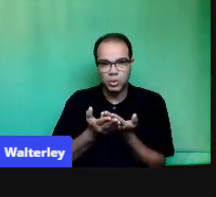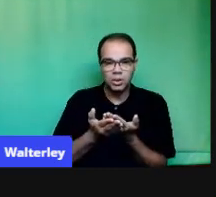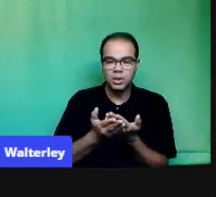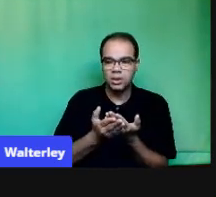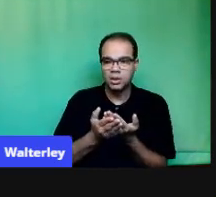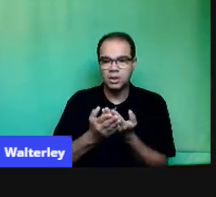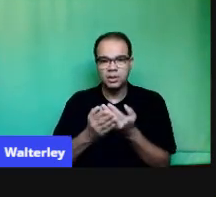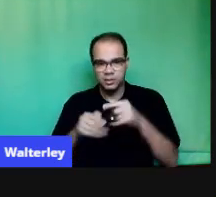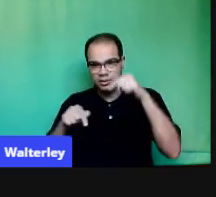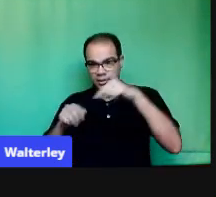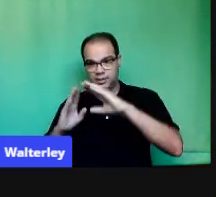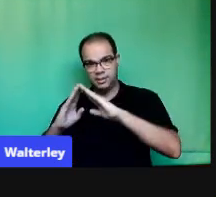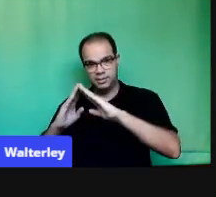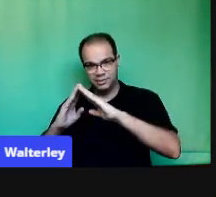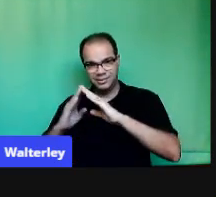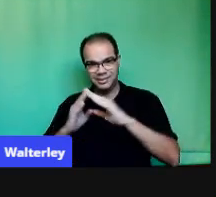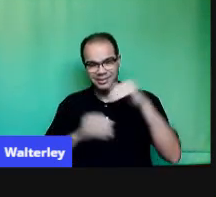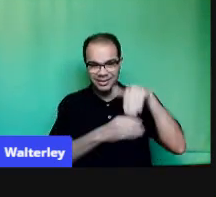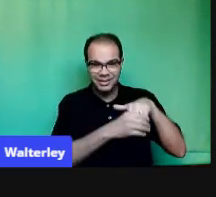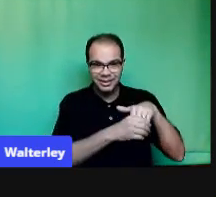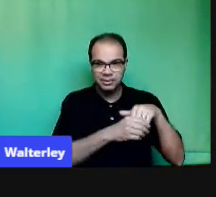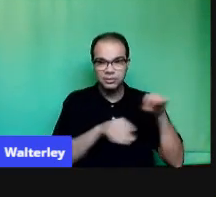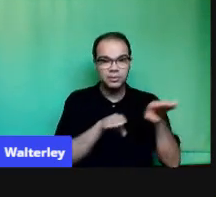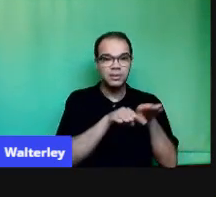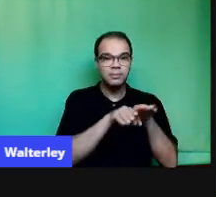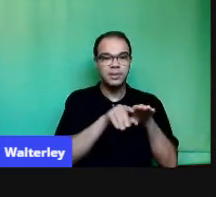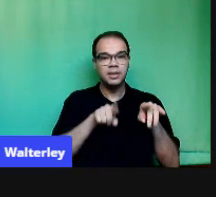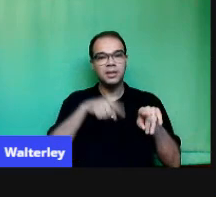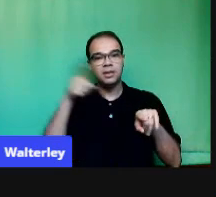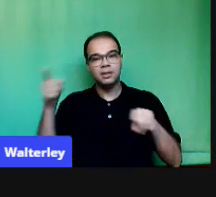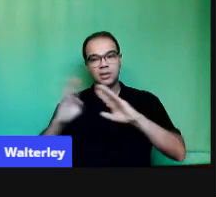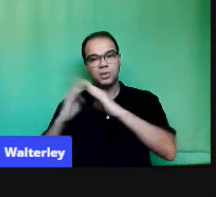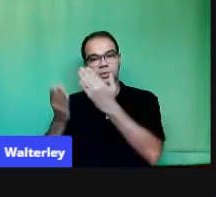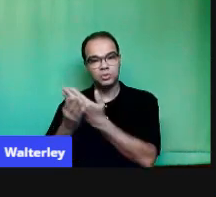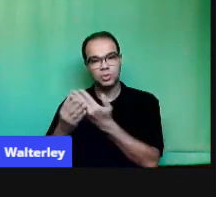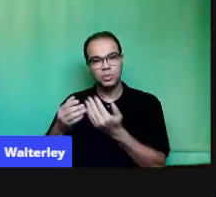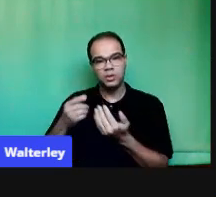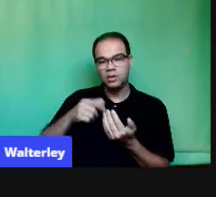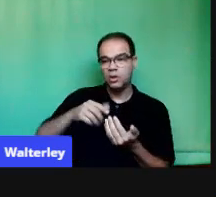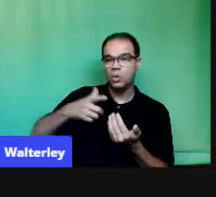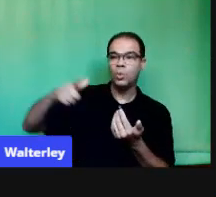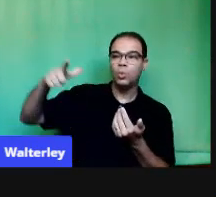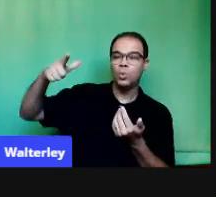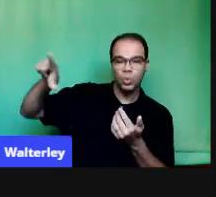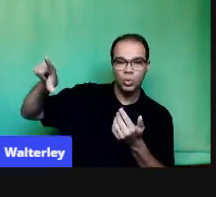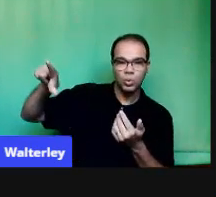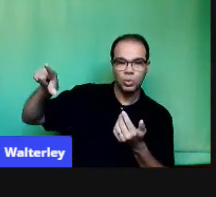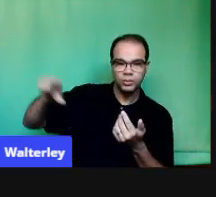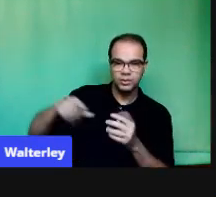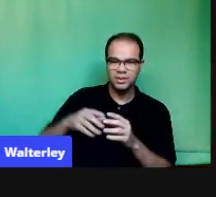tema emergente. E por isso é muito importante. Só para lembrar, a título de